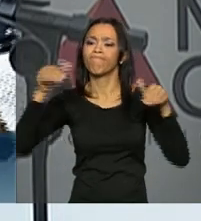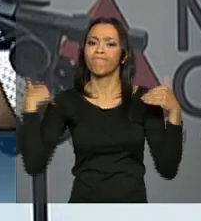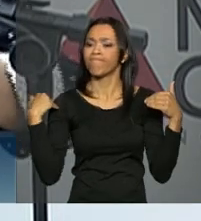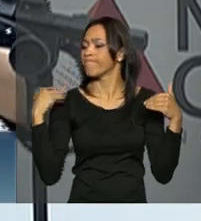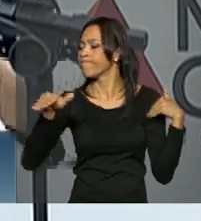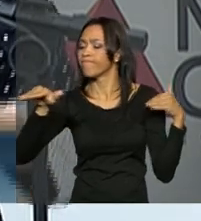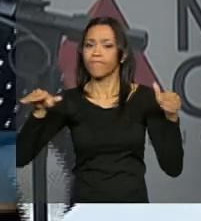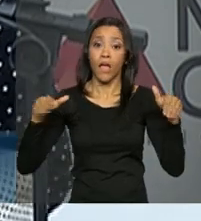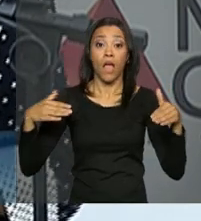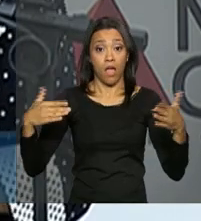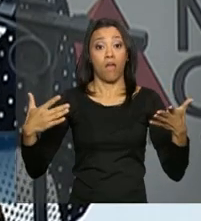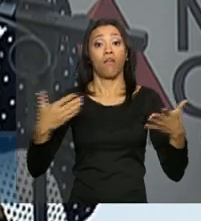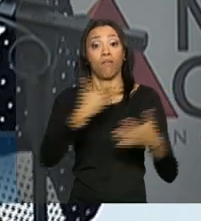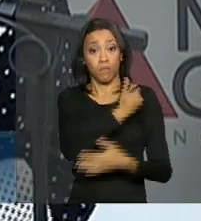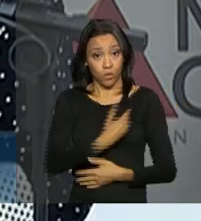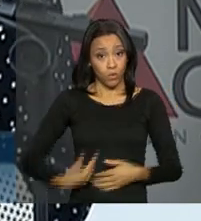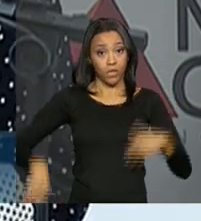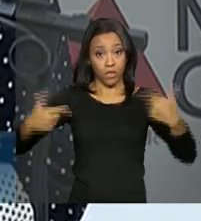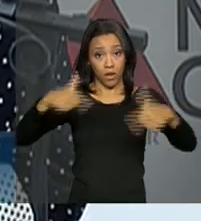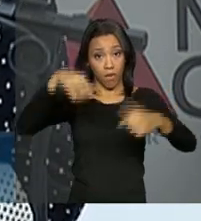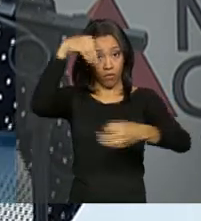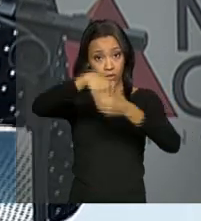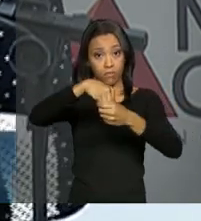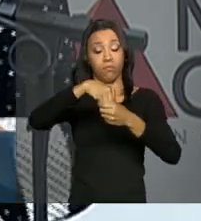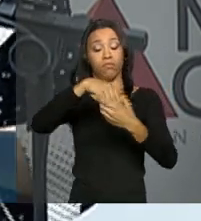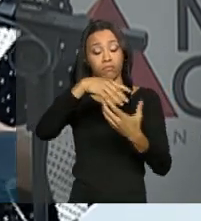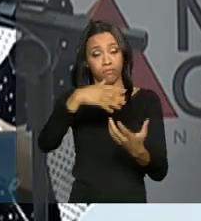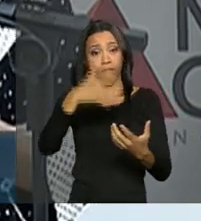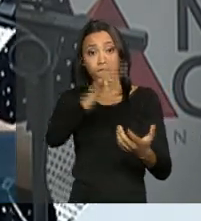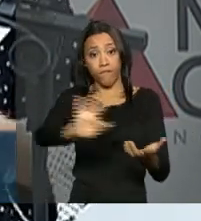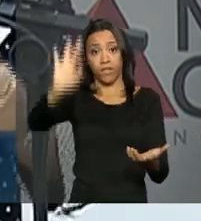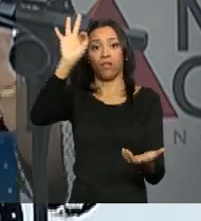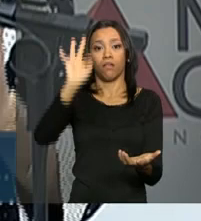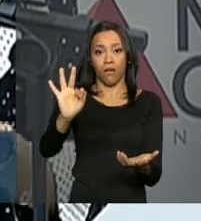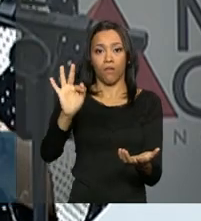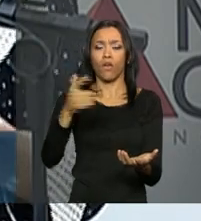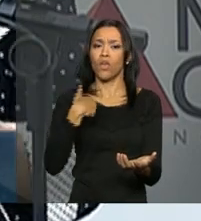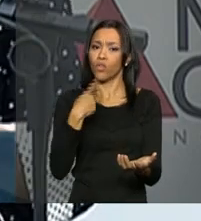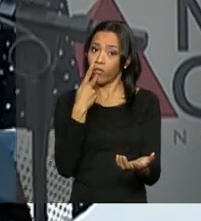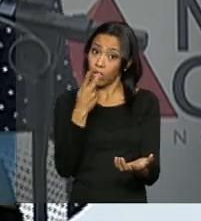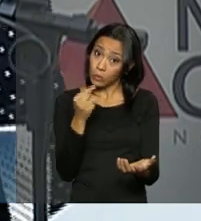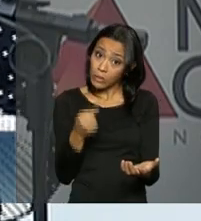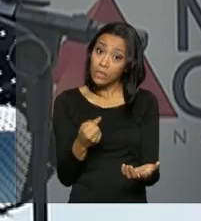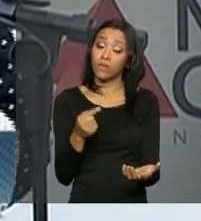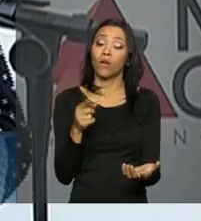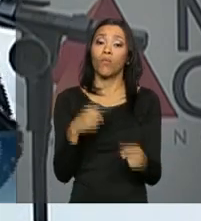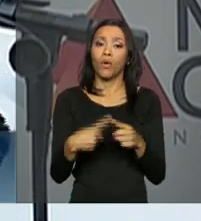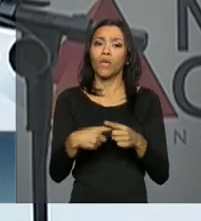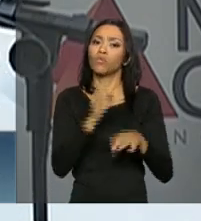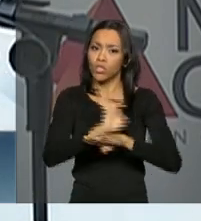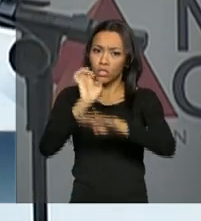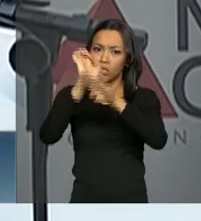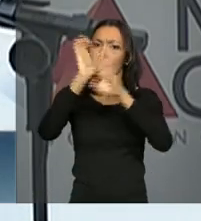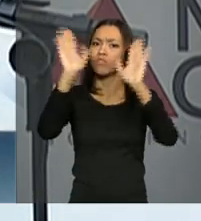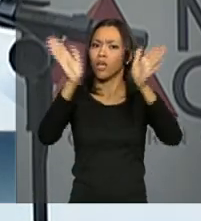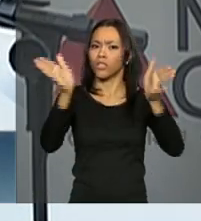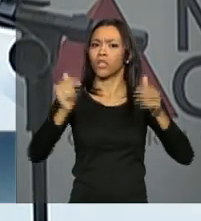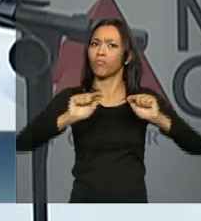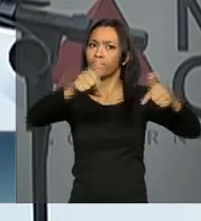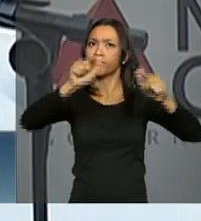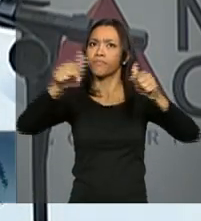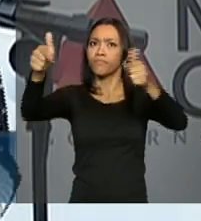fazer a primeira grande movimentação federal. Eu falo isso porque os estados já estão se